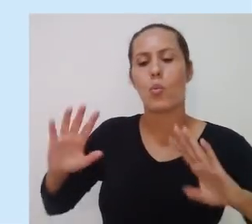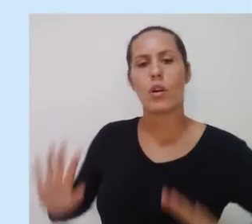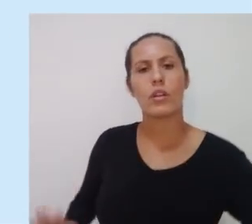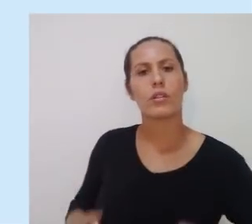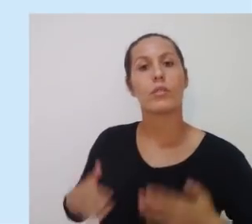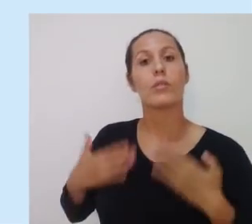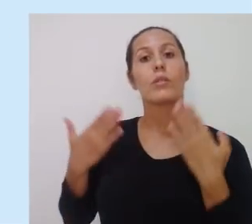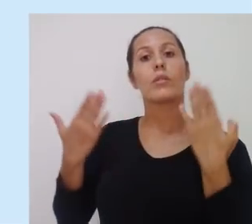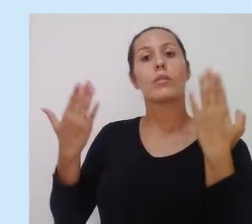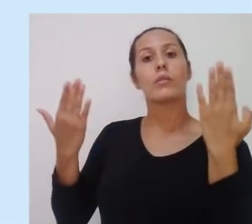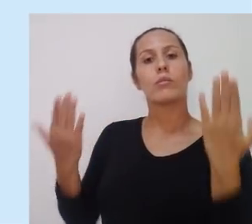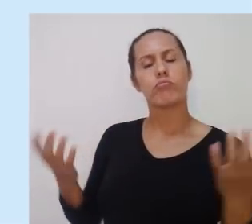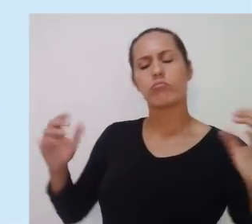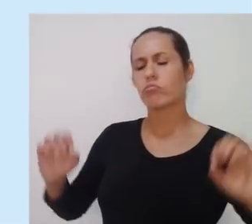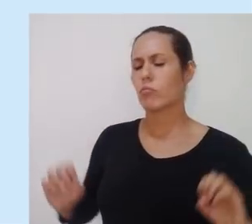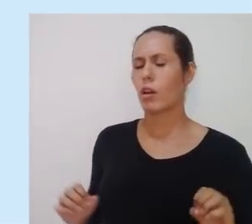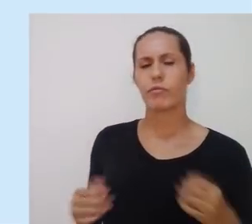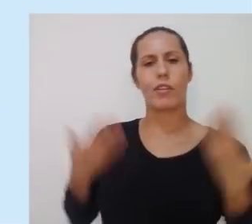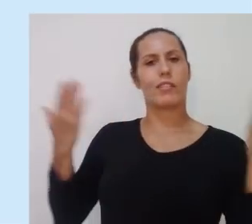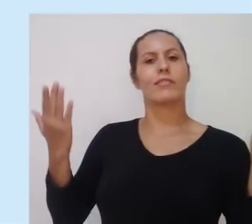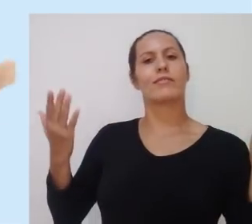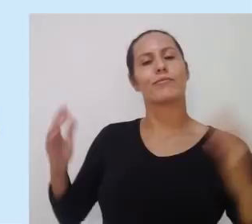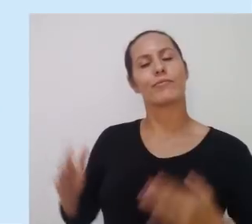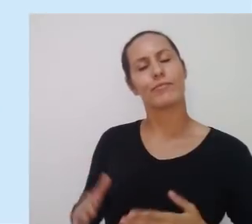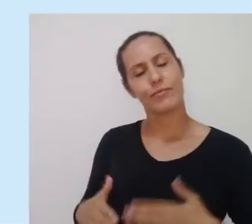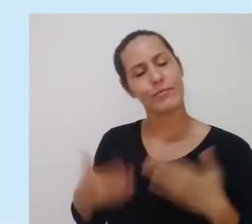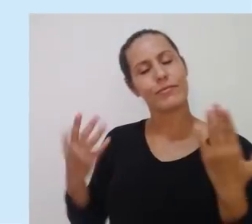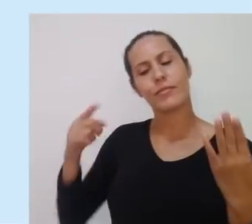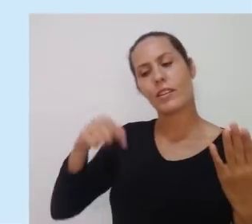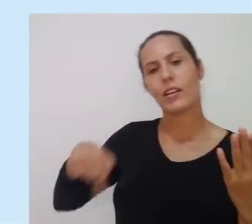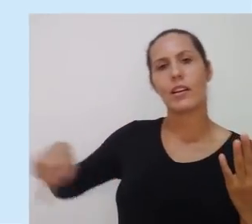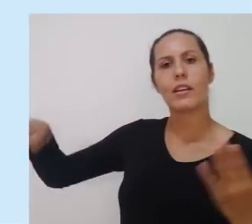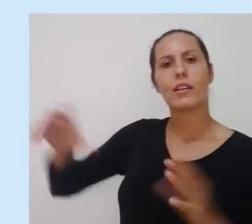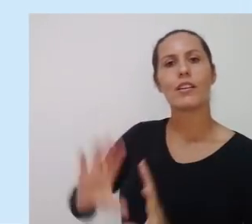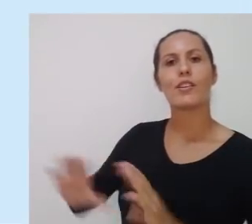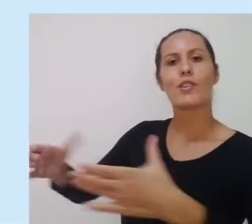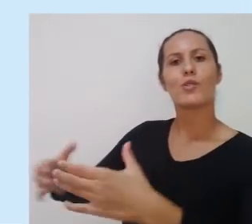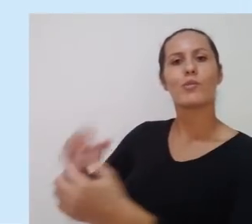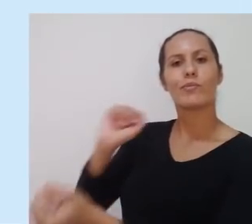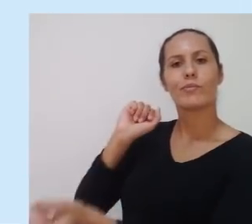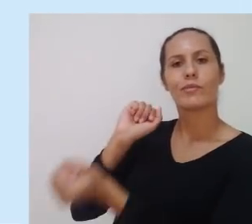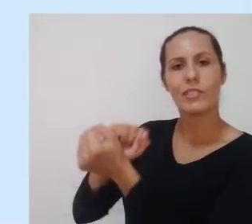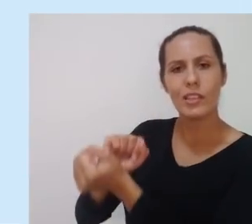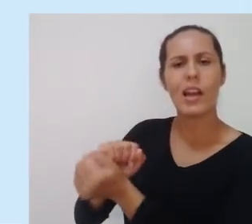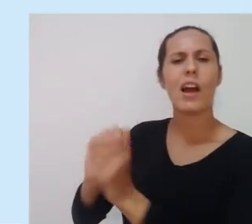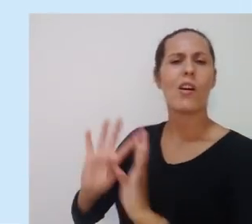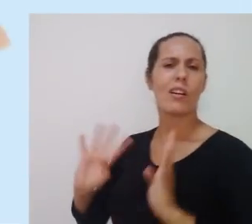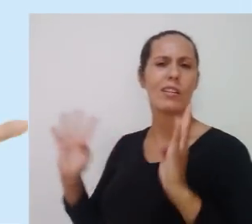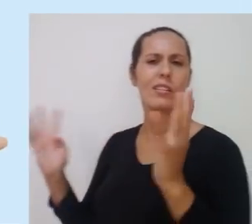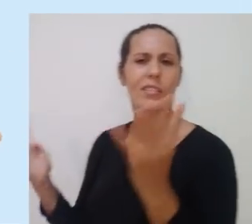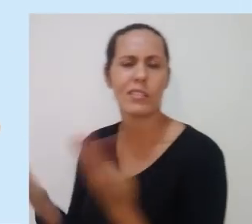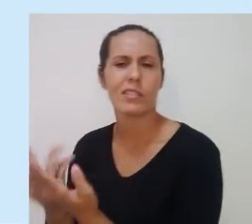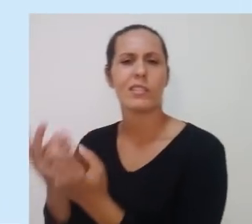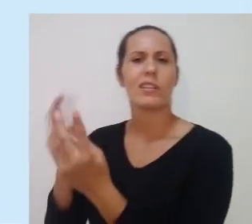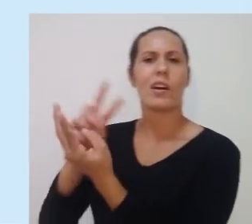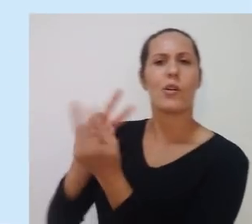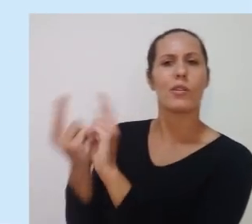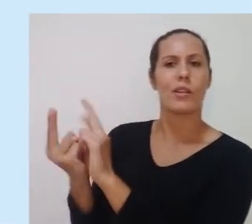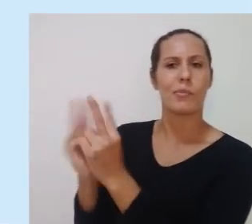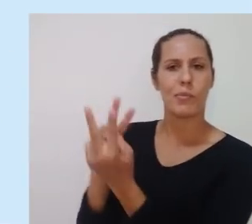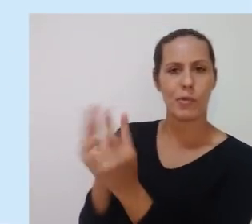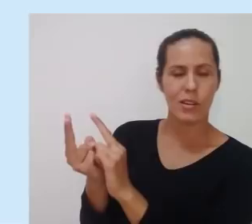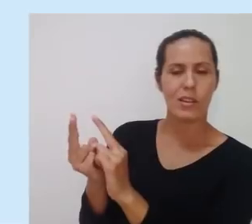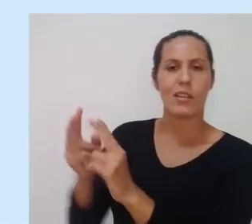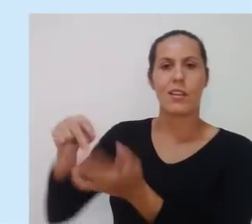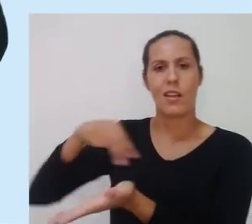ele permitia uma comemoração, uma festa por parte dos escravos. E aí